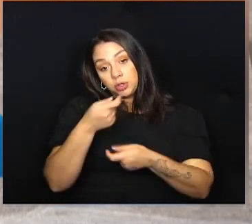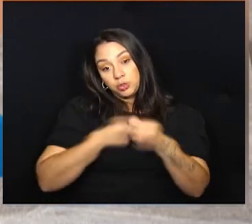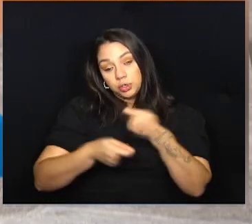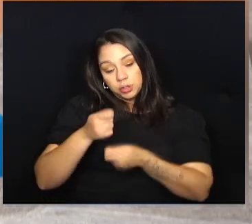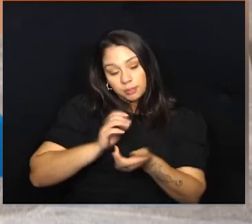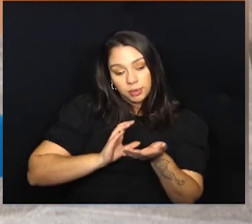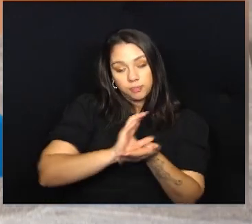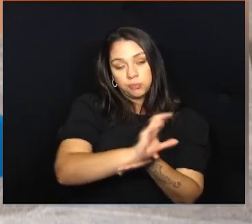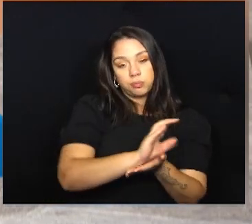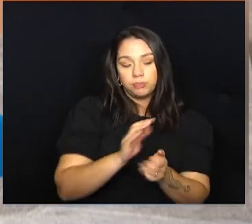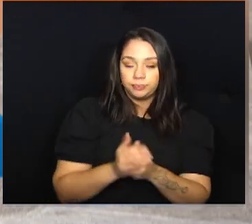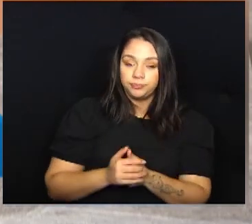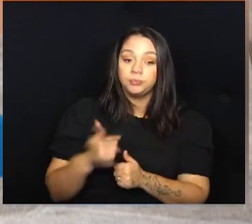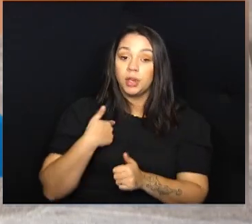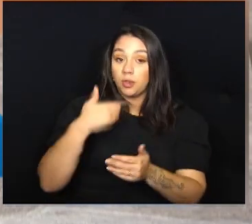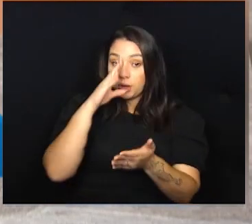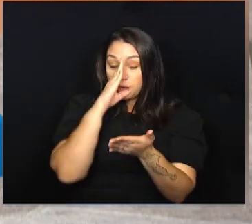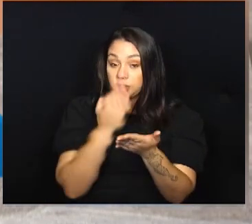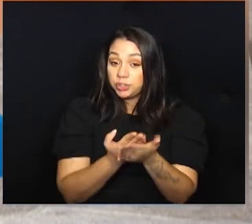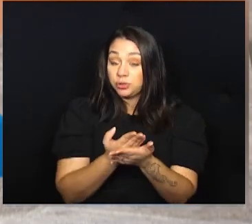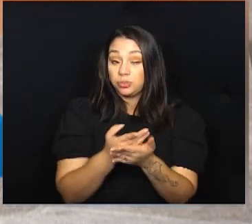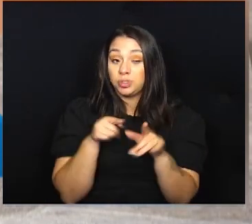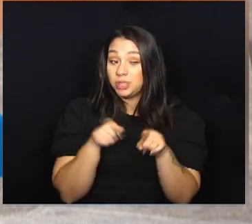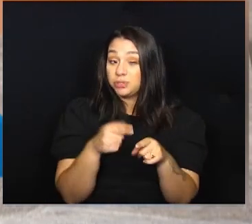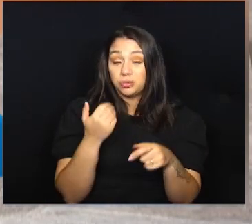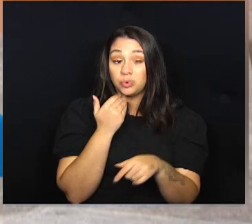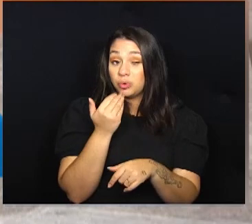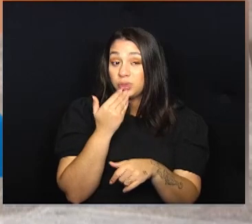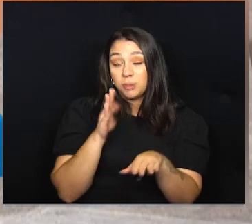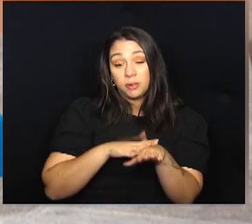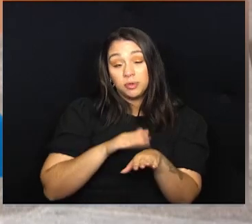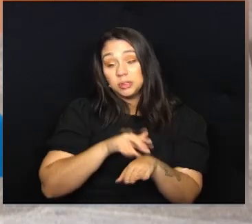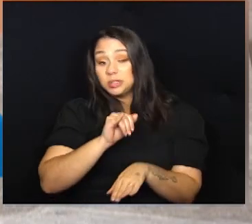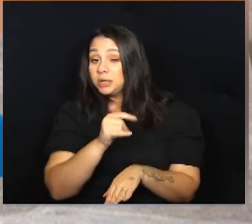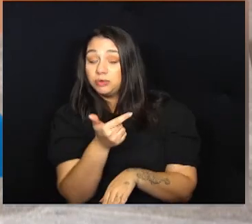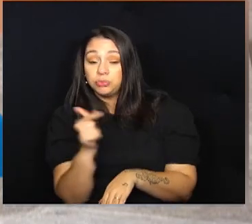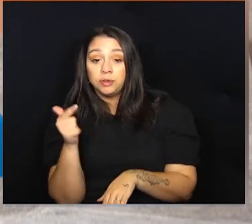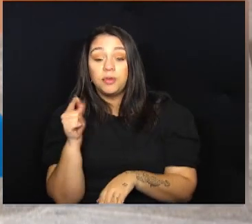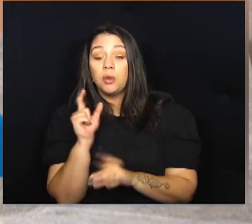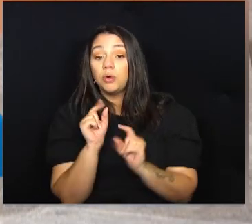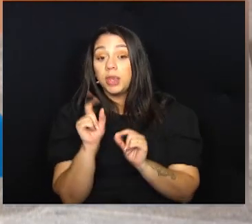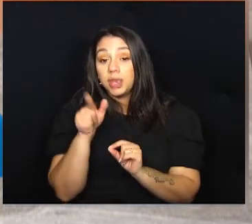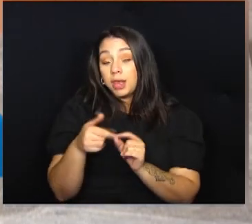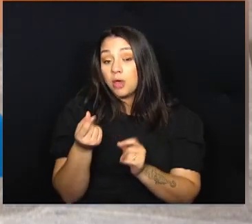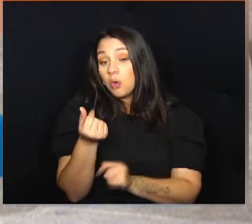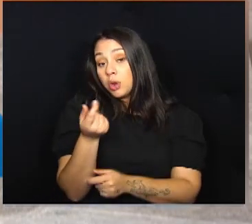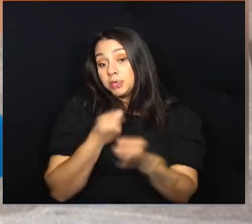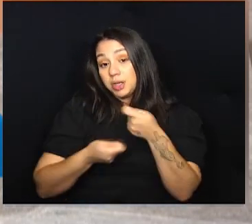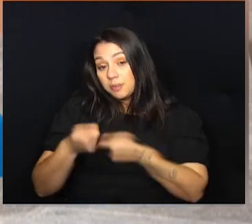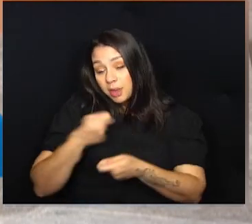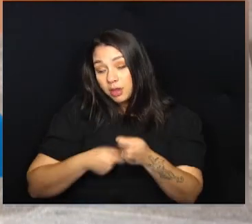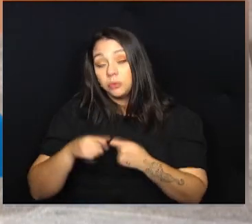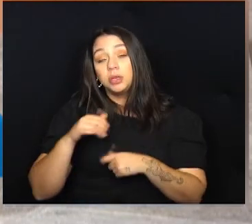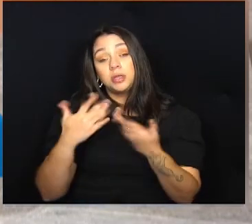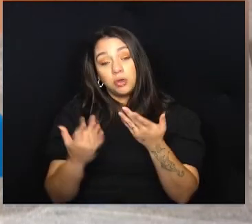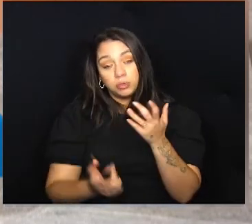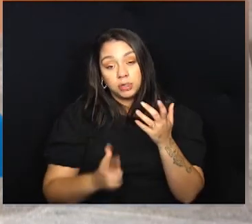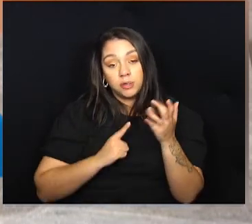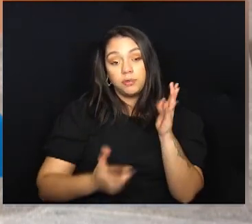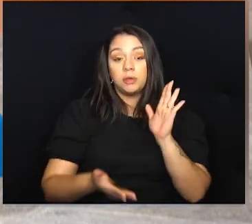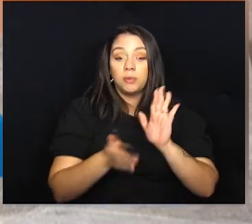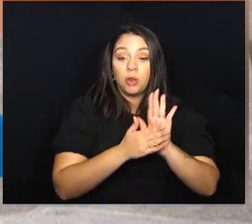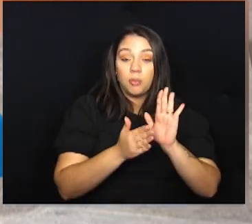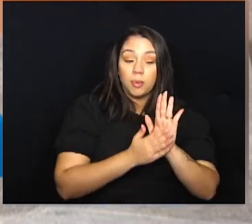pasta. Acredito que nada disso é possível se não tem, por outro ponto, o orçamento. Então eles fizeram aí uma